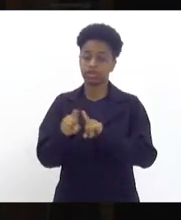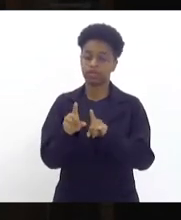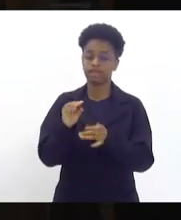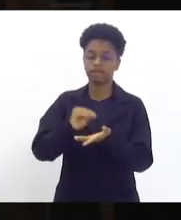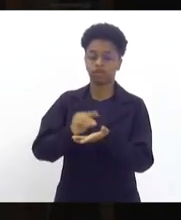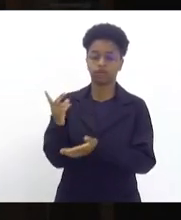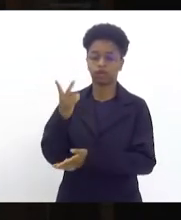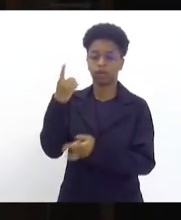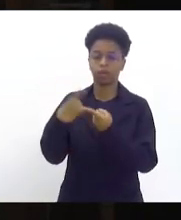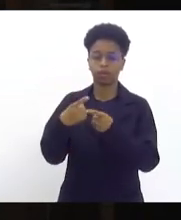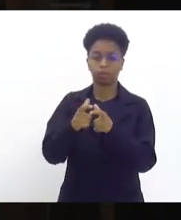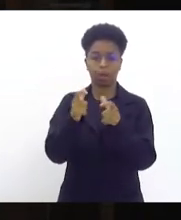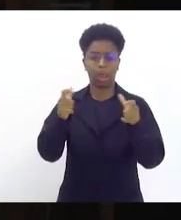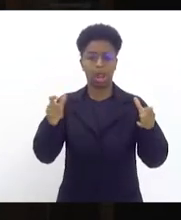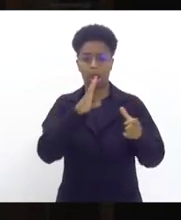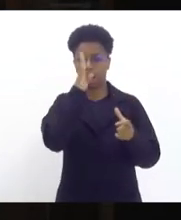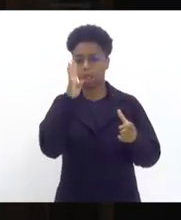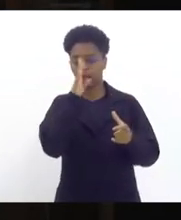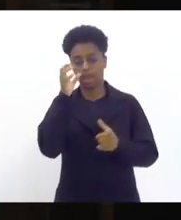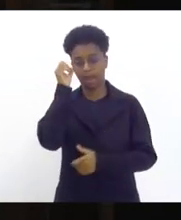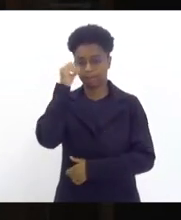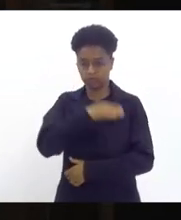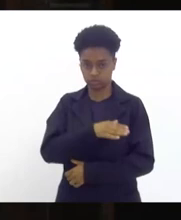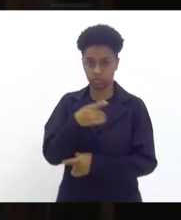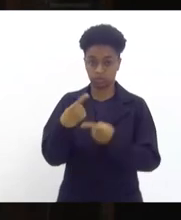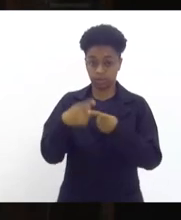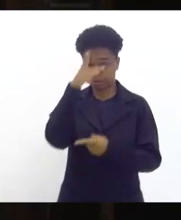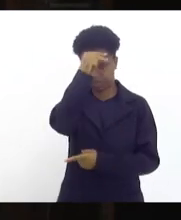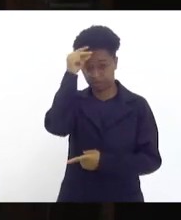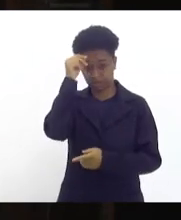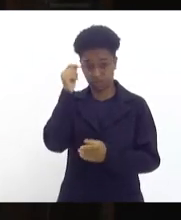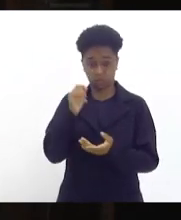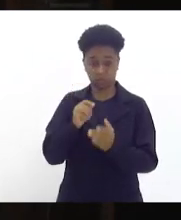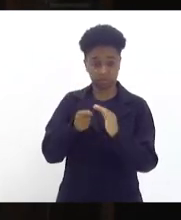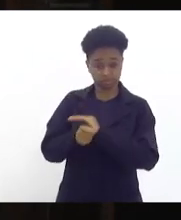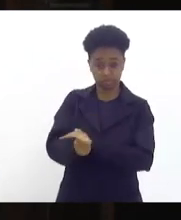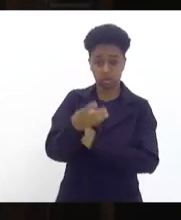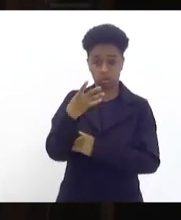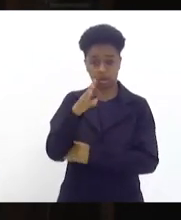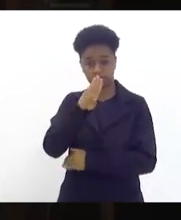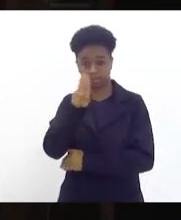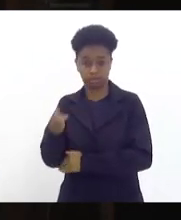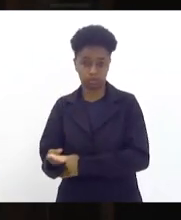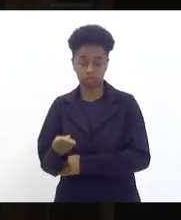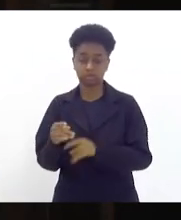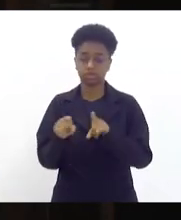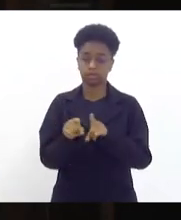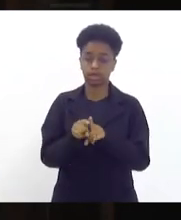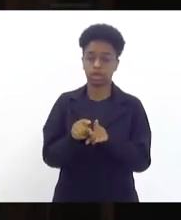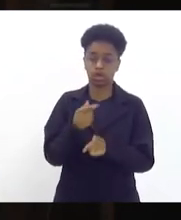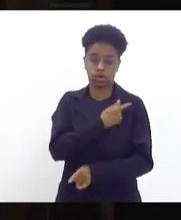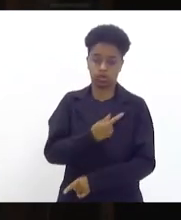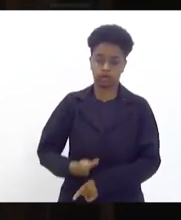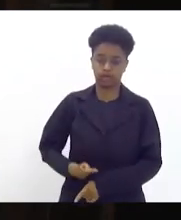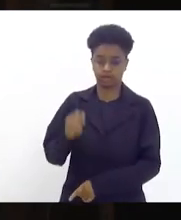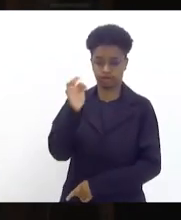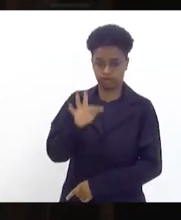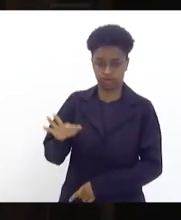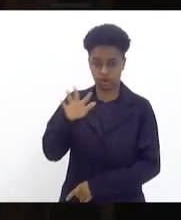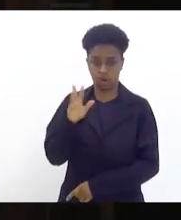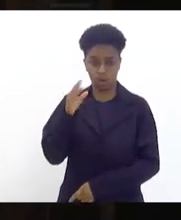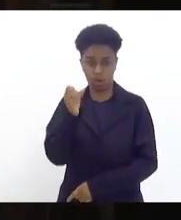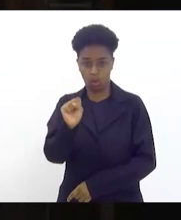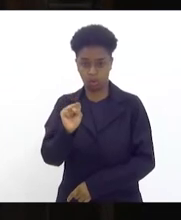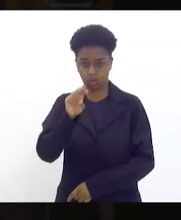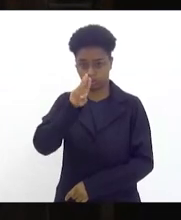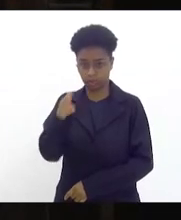desordenadamente é um absurdo a prefeitura investiu quatro milhões o governo federal Se não me engano 8 milhões do parque